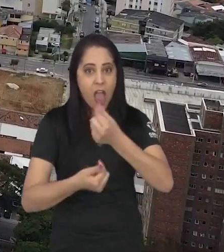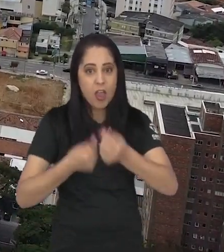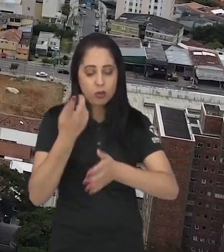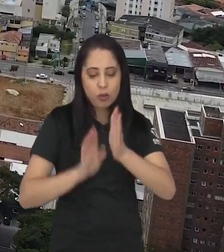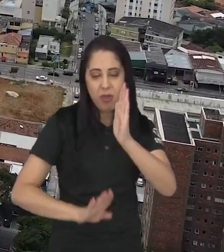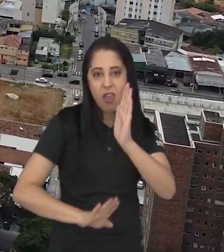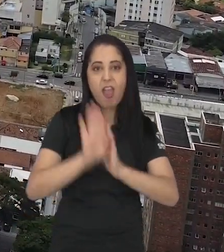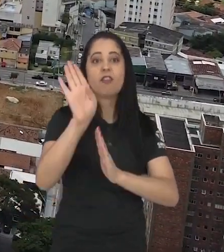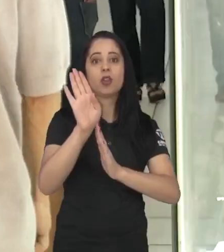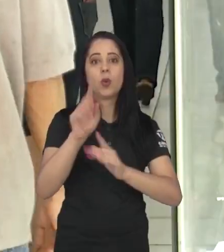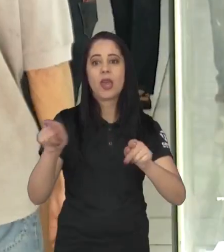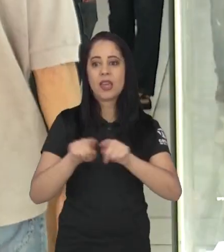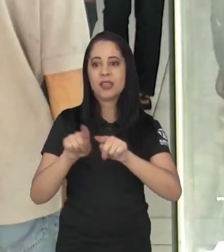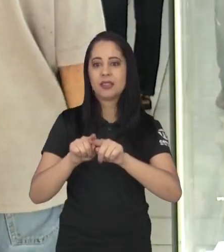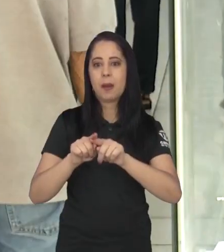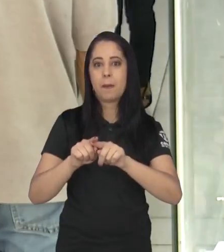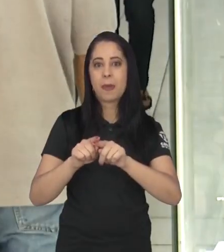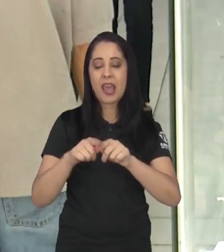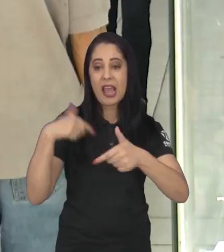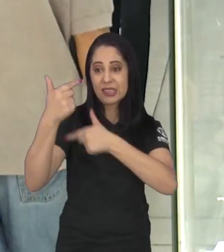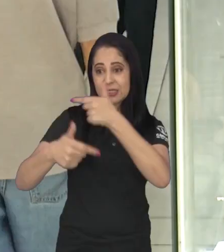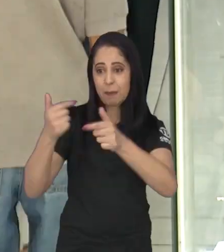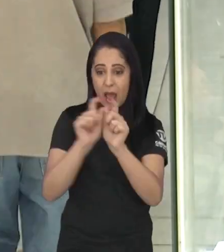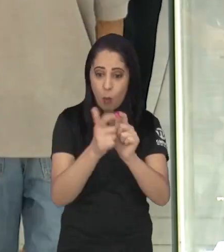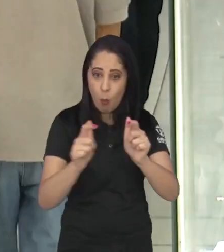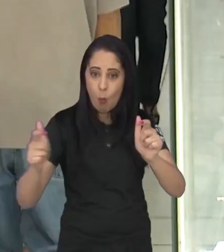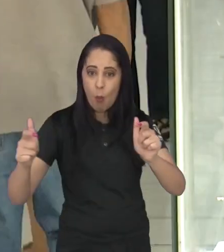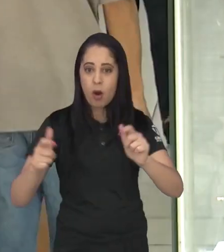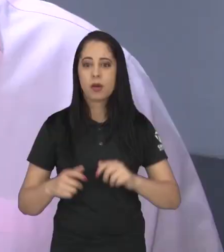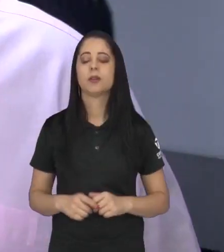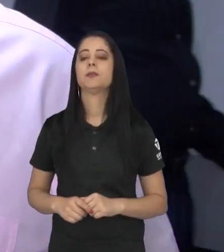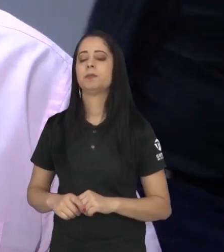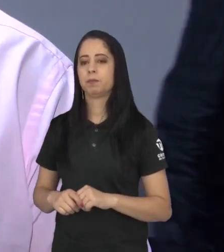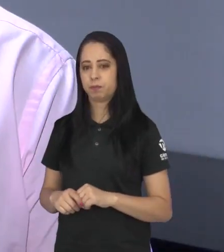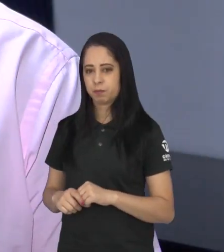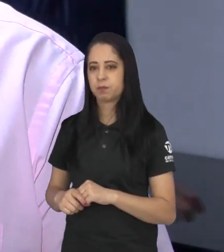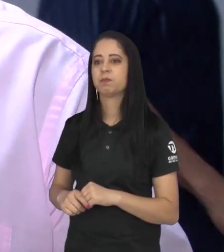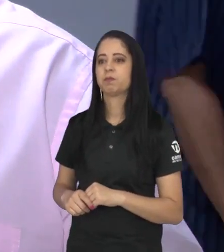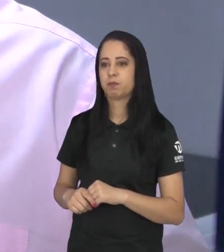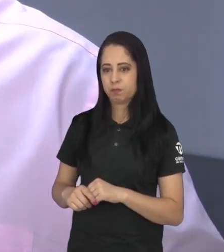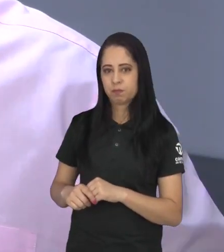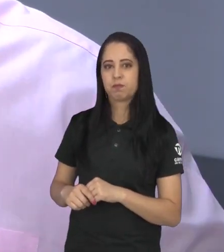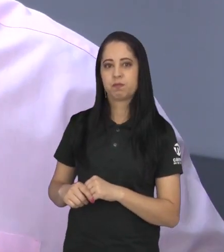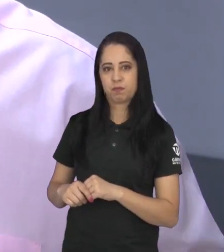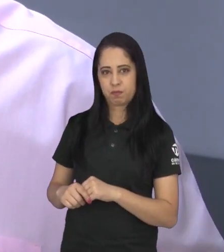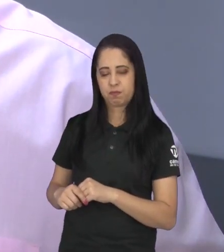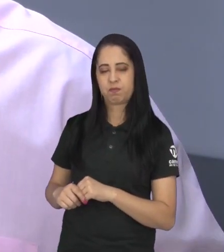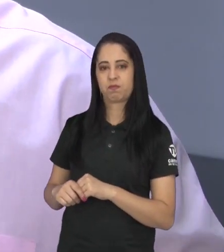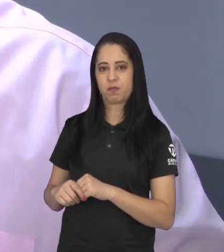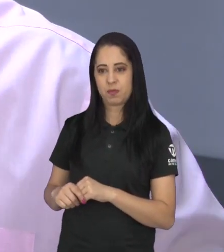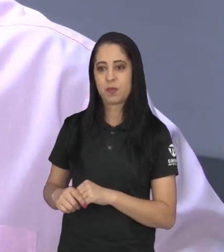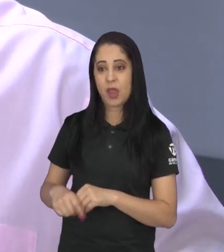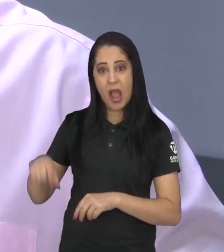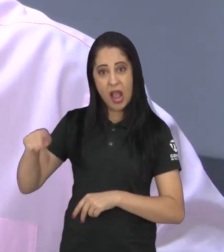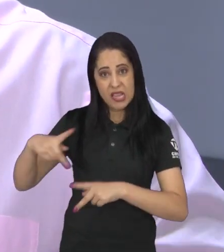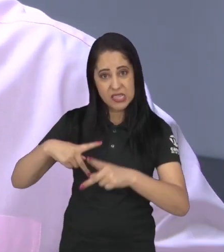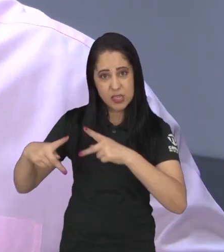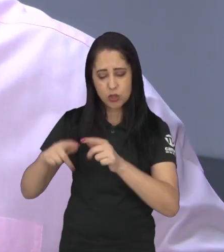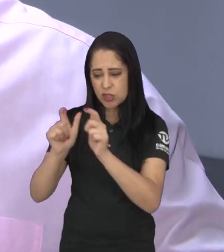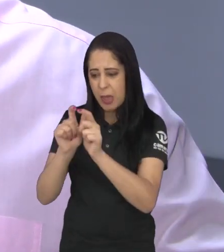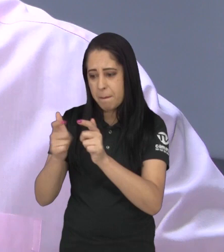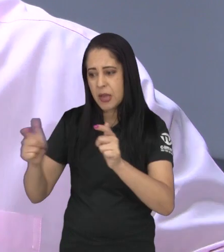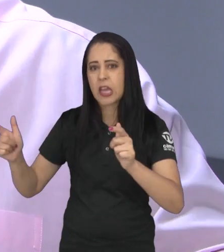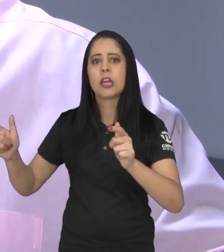fomentar a economia da cidade e gerar mais empregos para a população. Bom, é muito dinâmico esse processo de crescimento